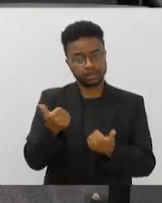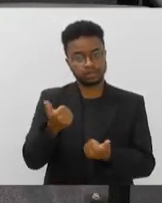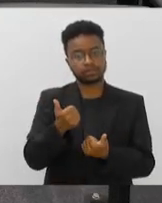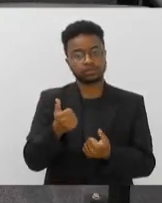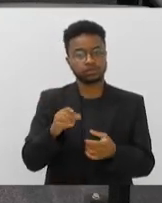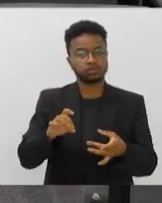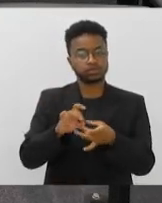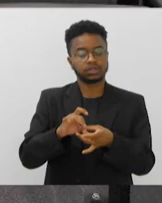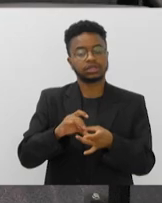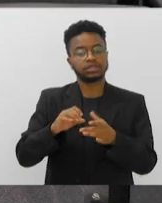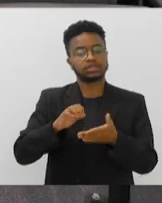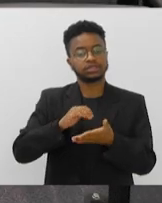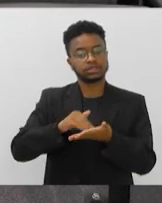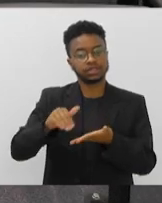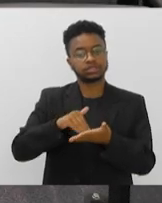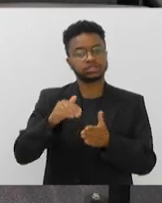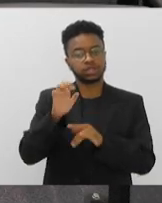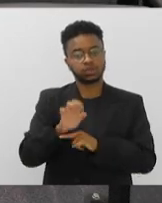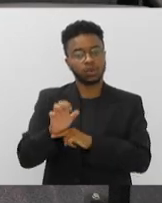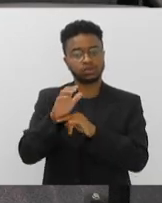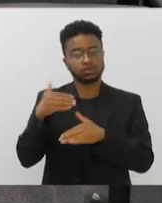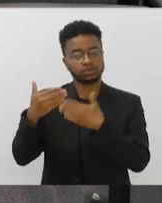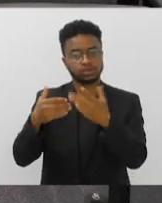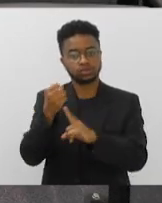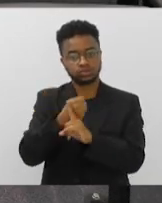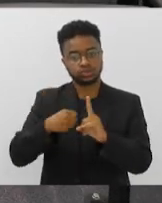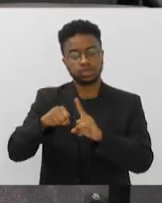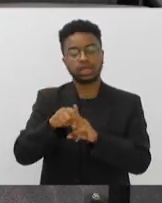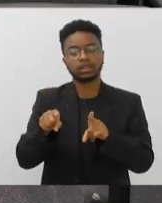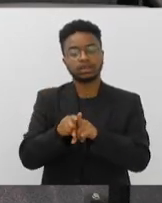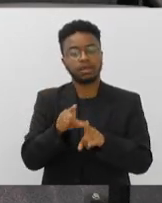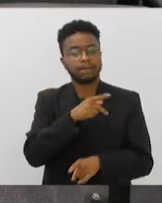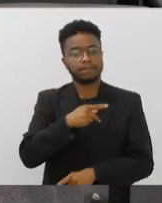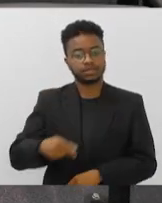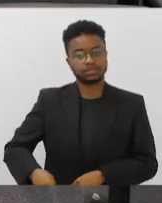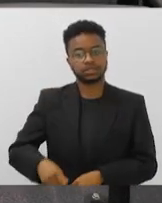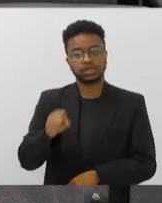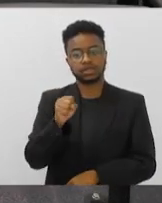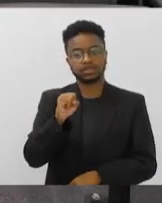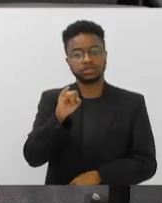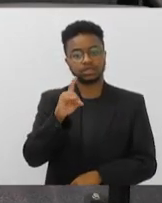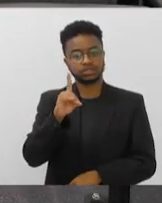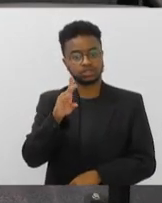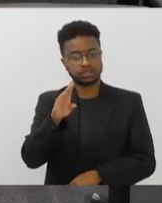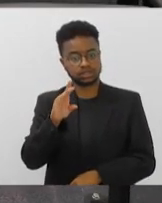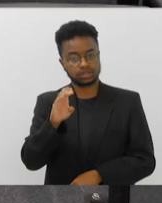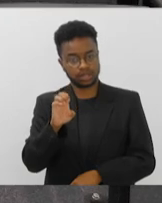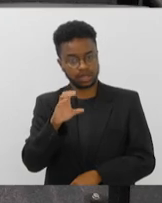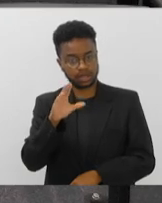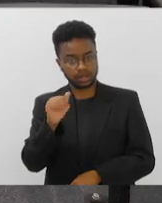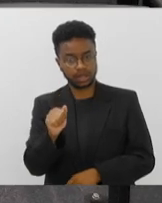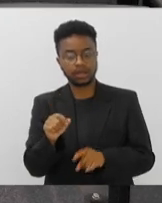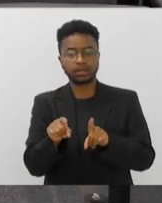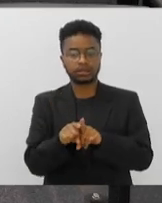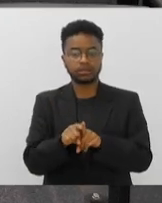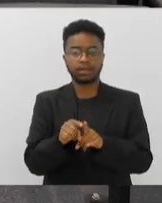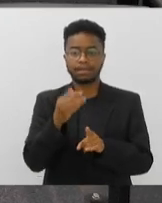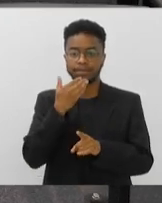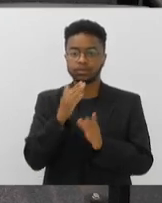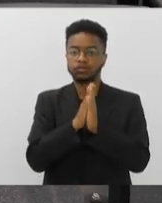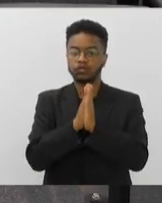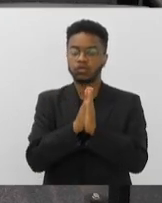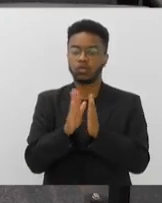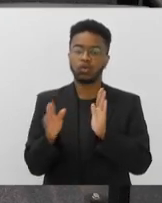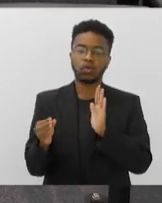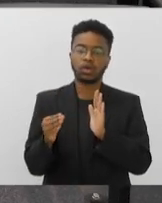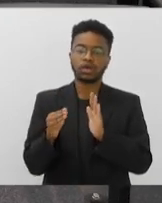Secretaria Estadual de Desenvolvimento Social e presidente de cdeca que apele mesmo aos gestores que coloquem pessoas